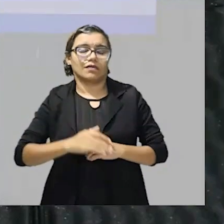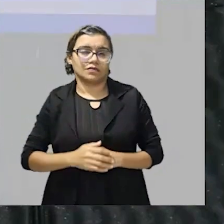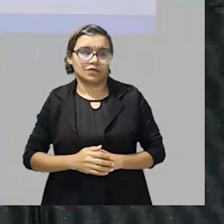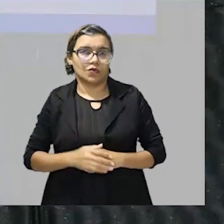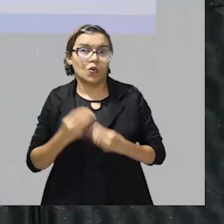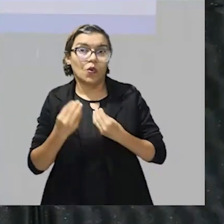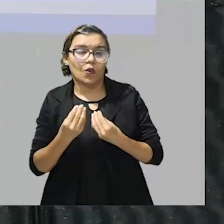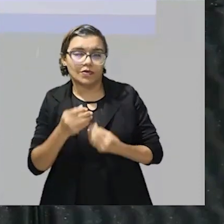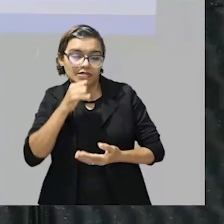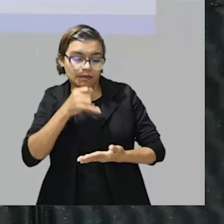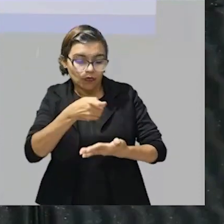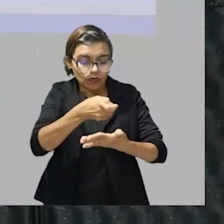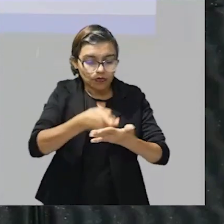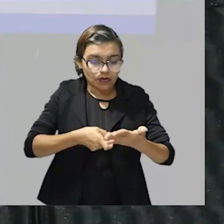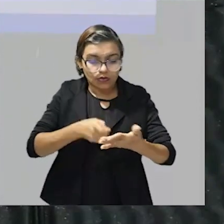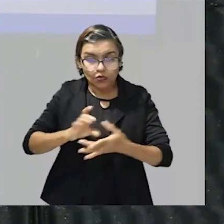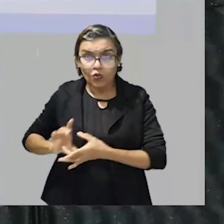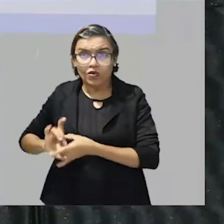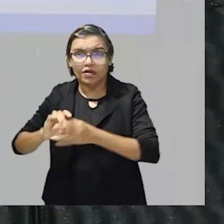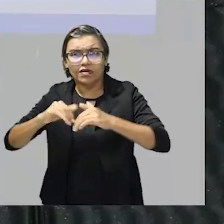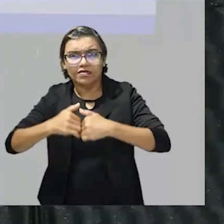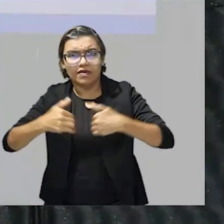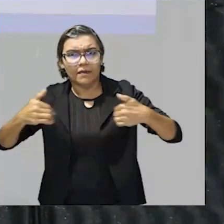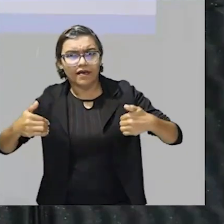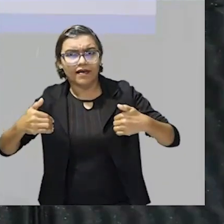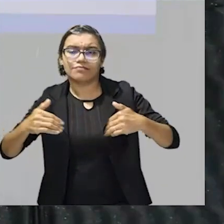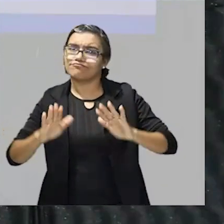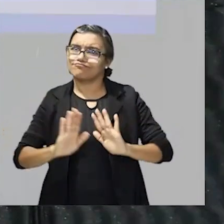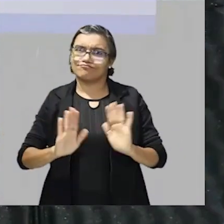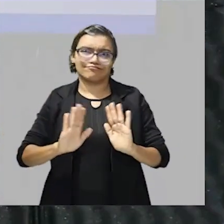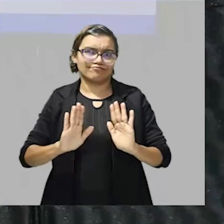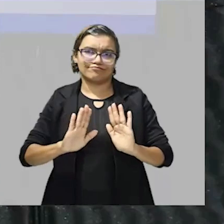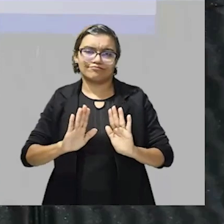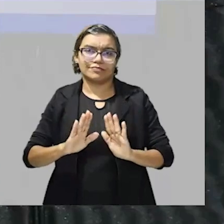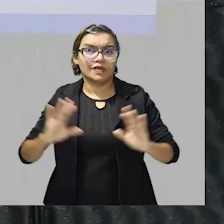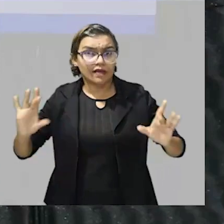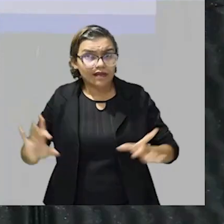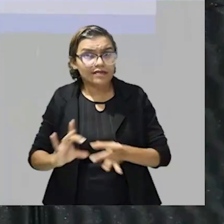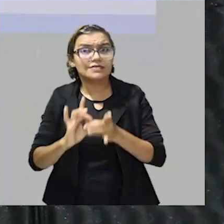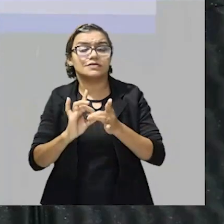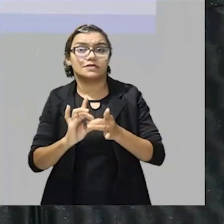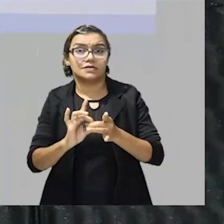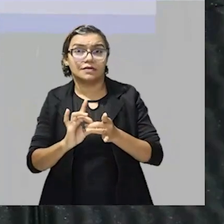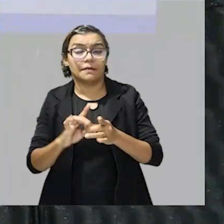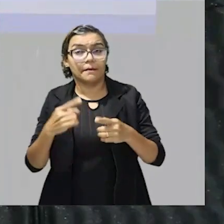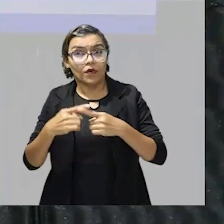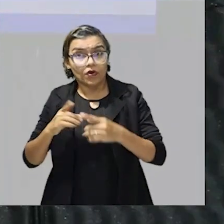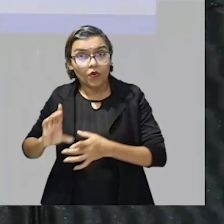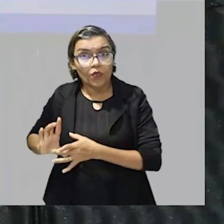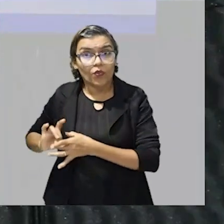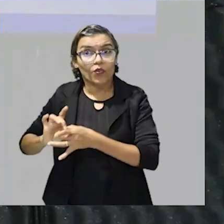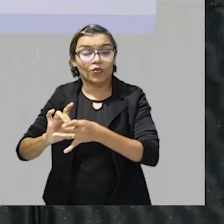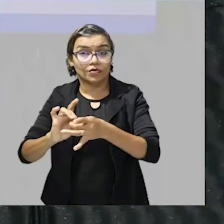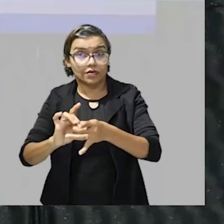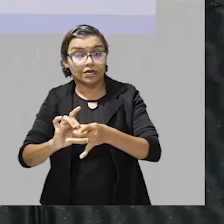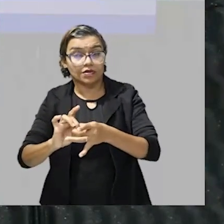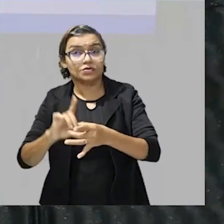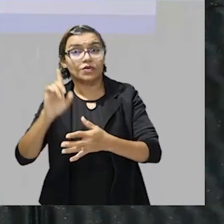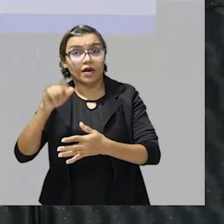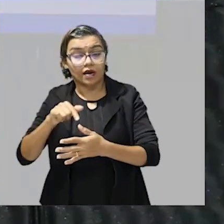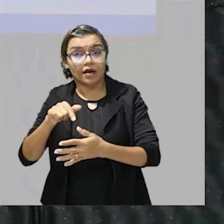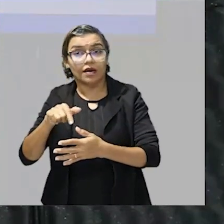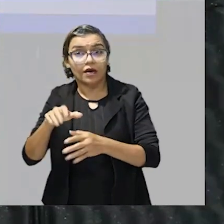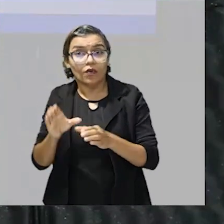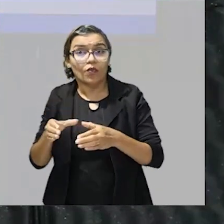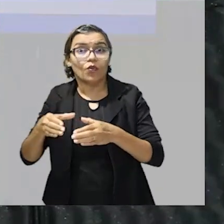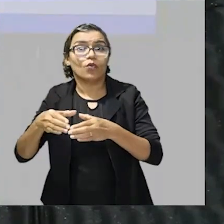dissociar um texto do seu contexto certo porque o contexto corresponde ao conjunto de